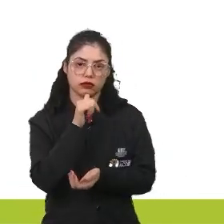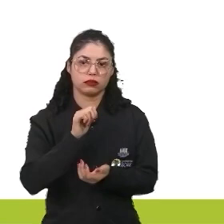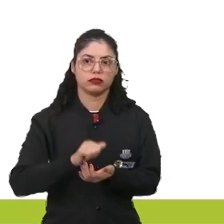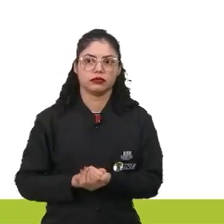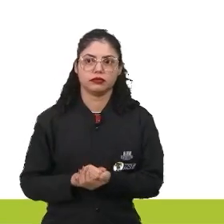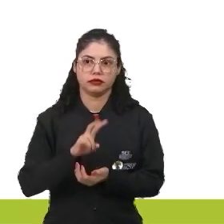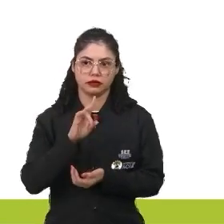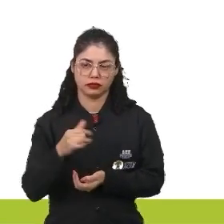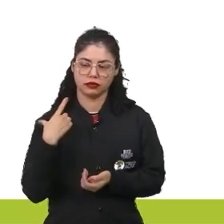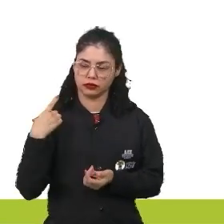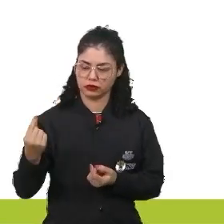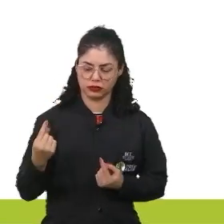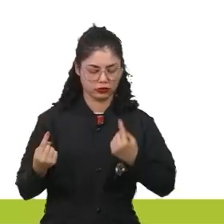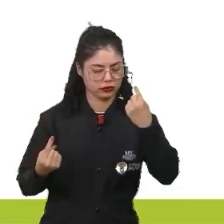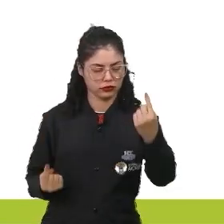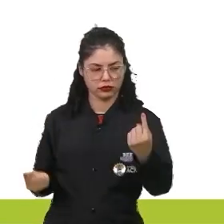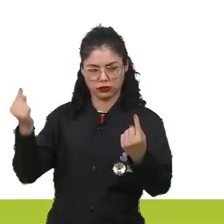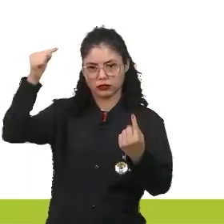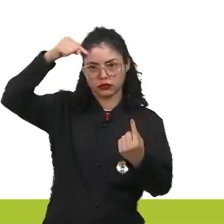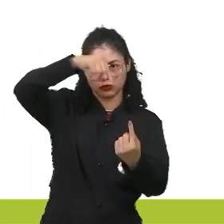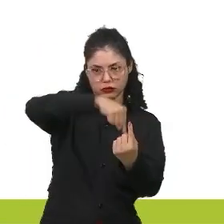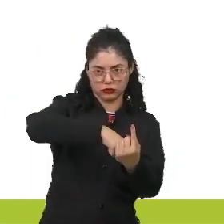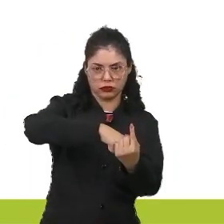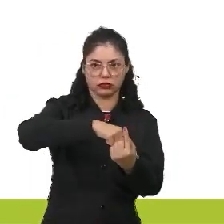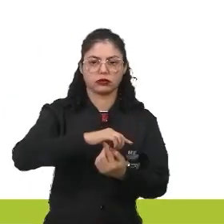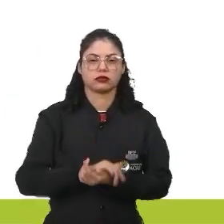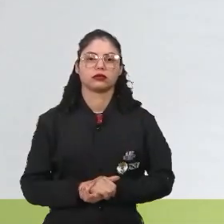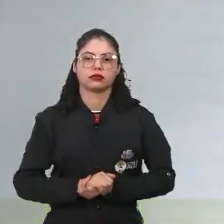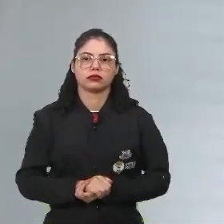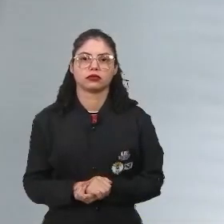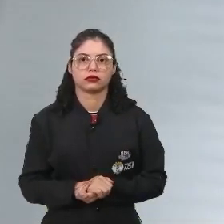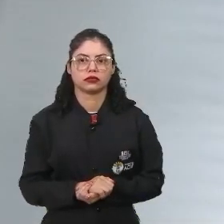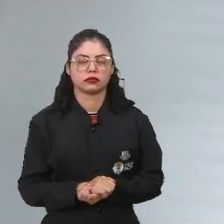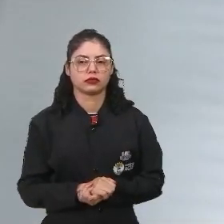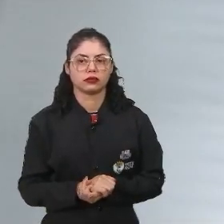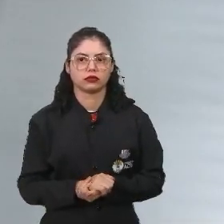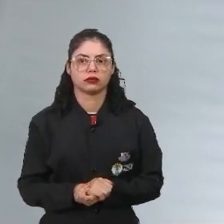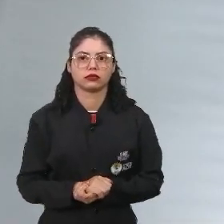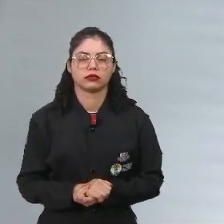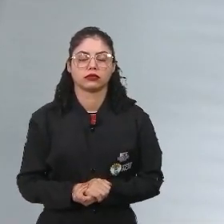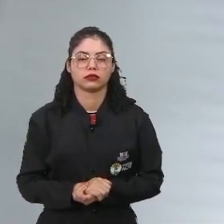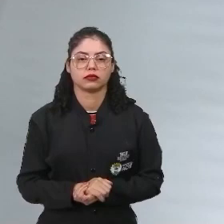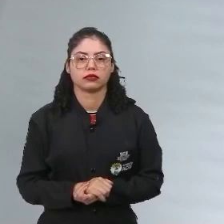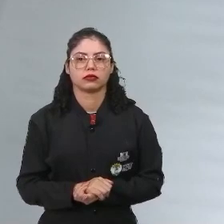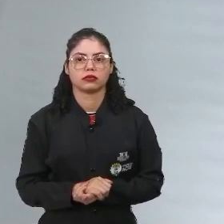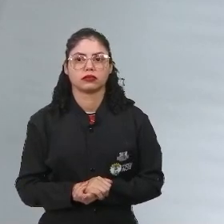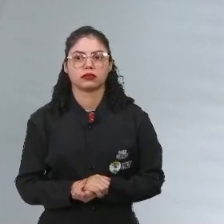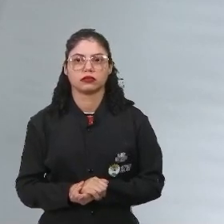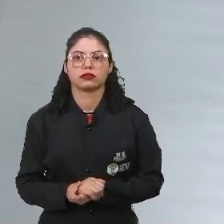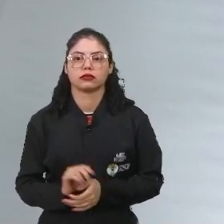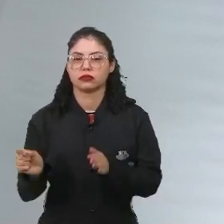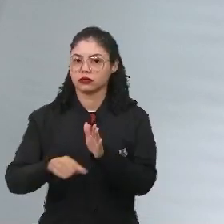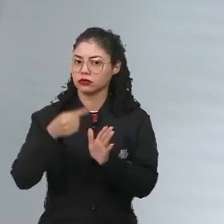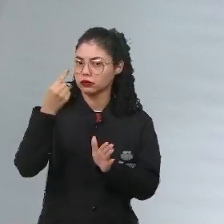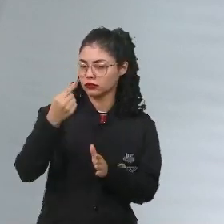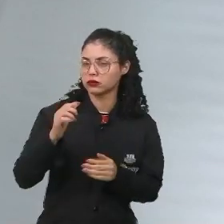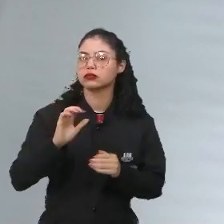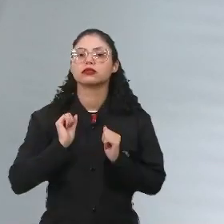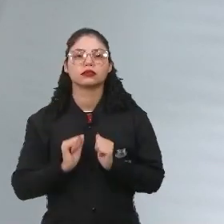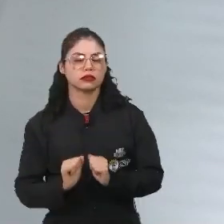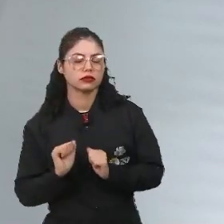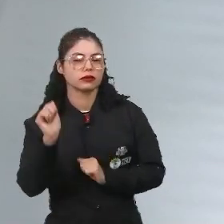ela vai sair de um recipiente e vai para um outro recipiente, decantação. Isso é um dos métodos que podem